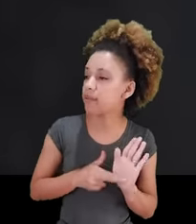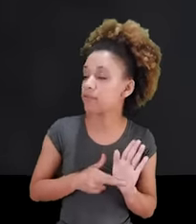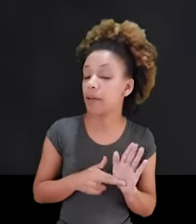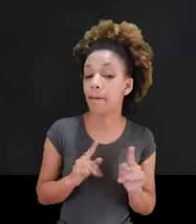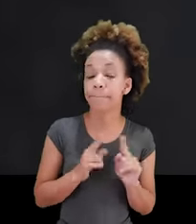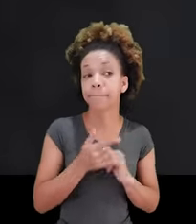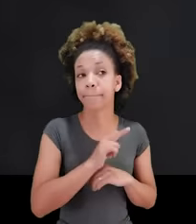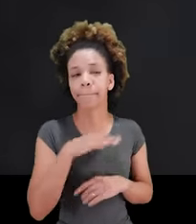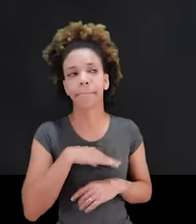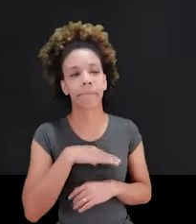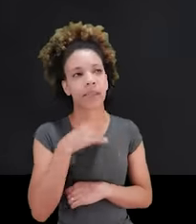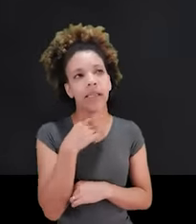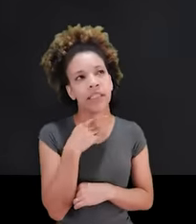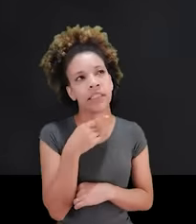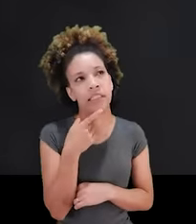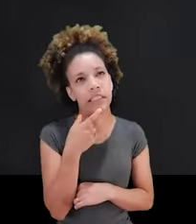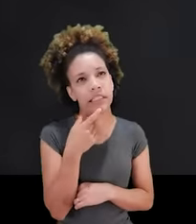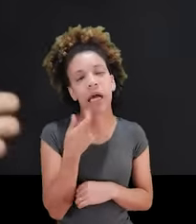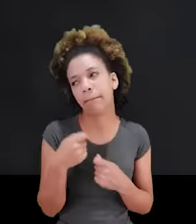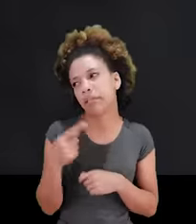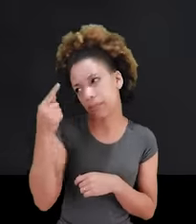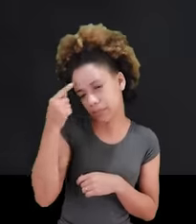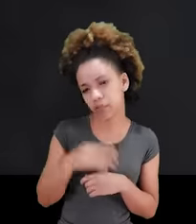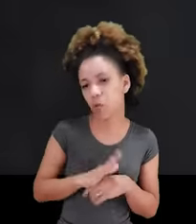outros portugueses, têm que pensar um bocado.